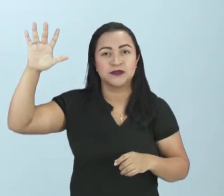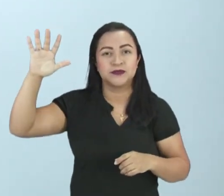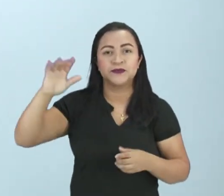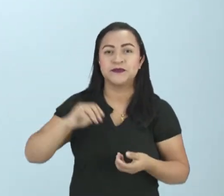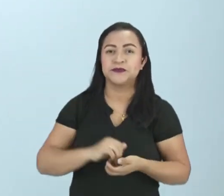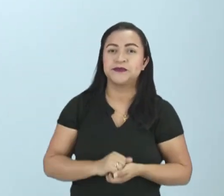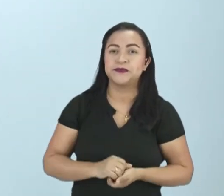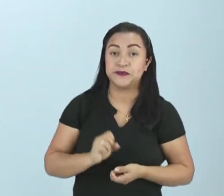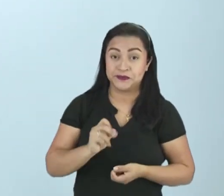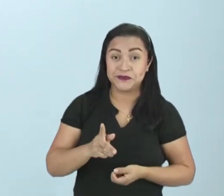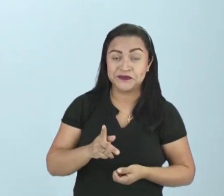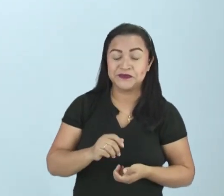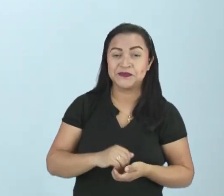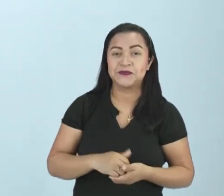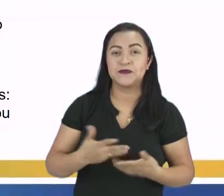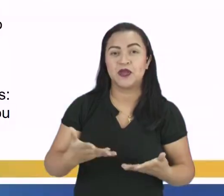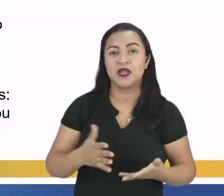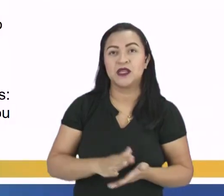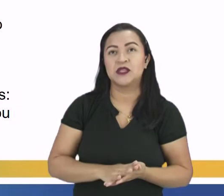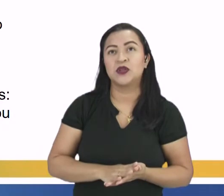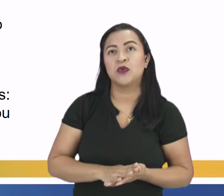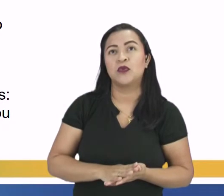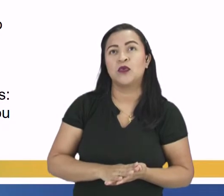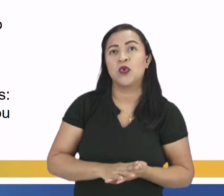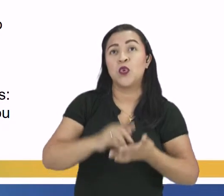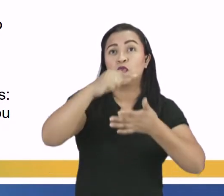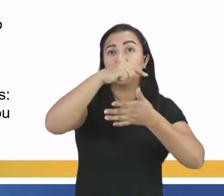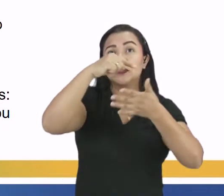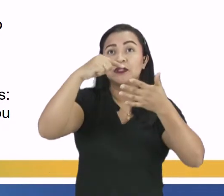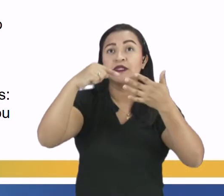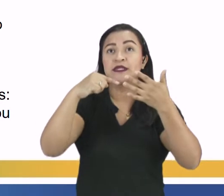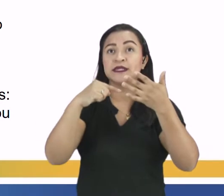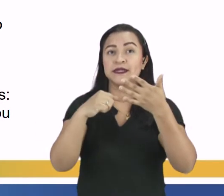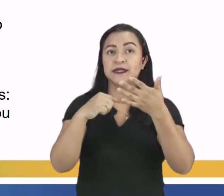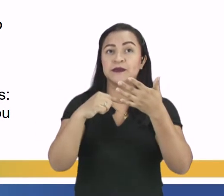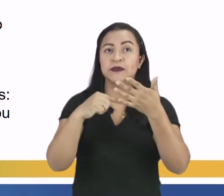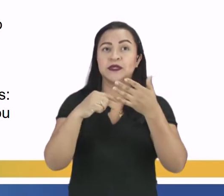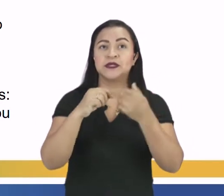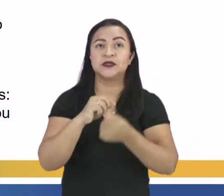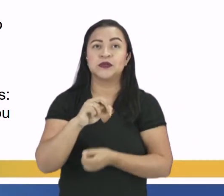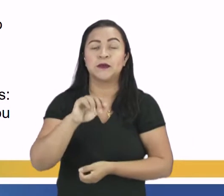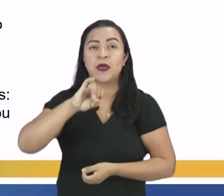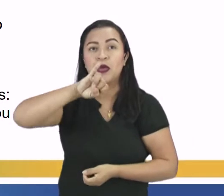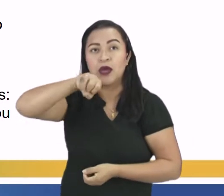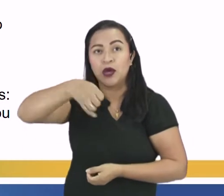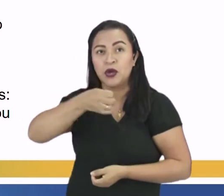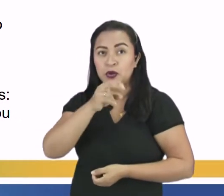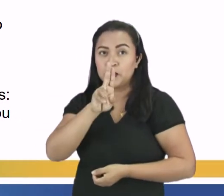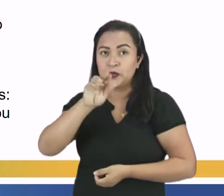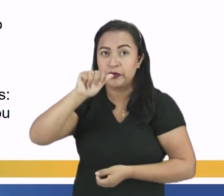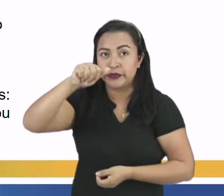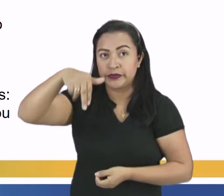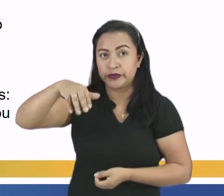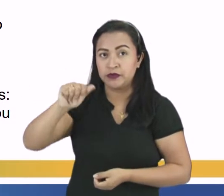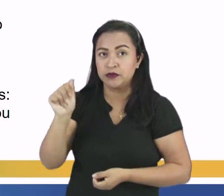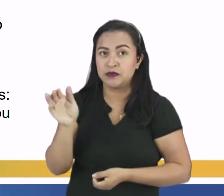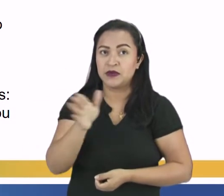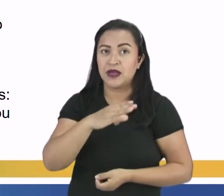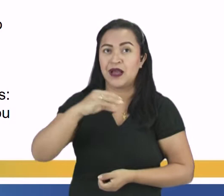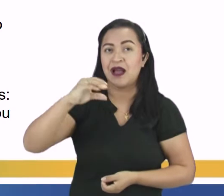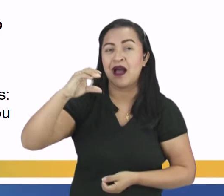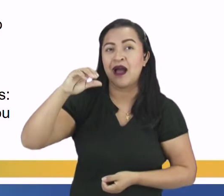tá bom? Os elementos dos balões. Para Juan Acevedo, o balão possui 2 elementos básicos: